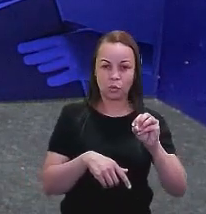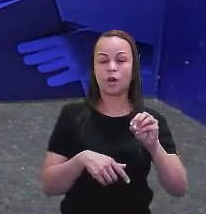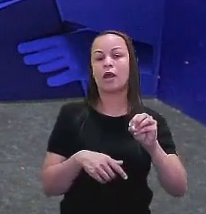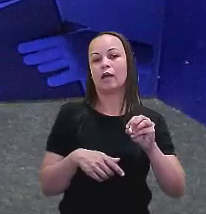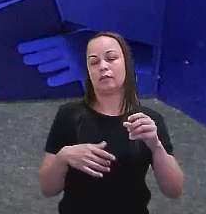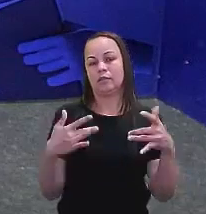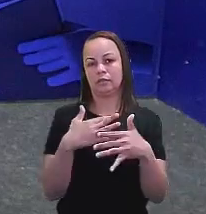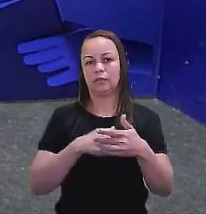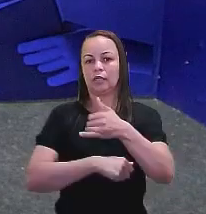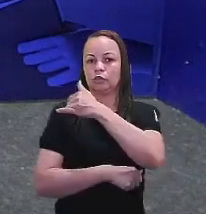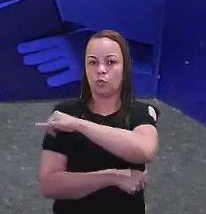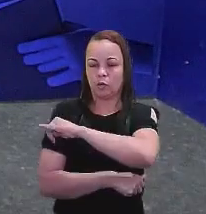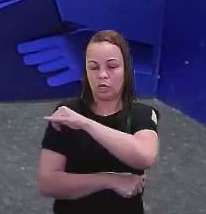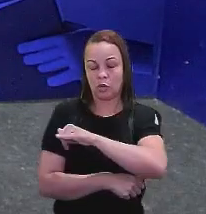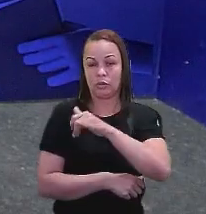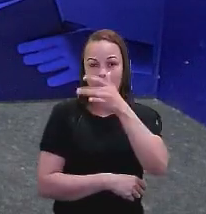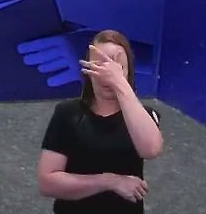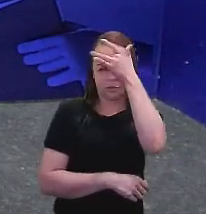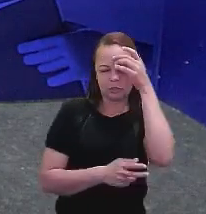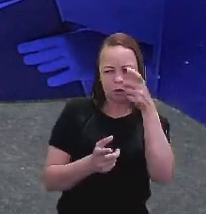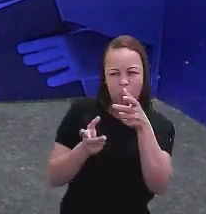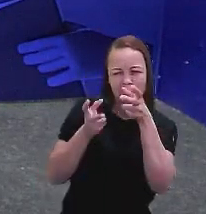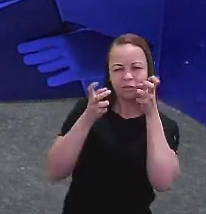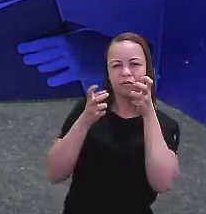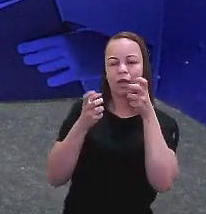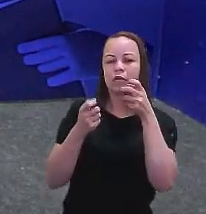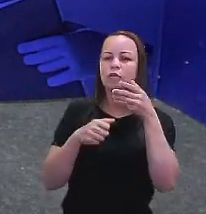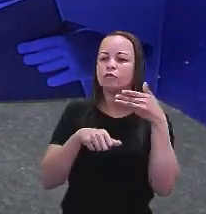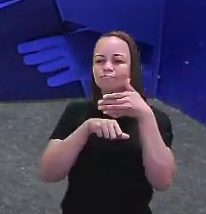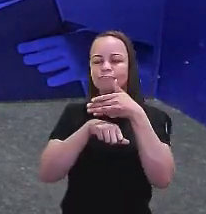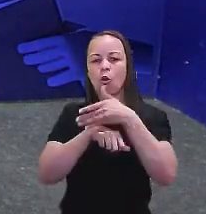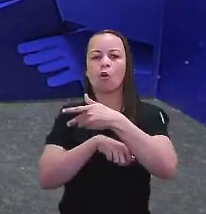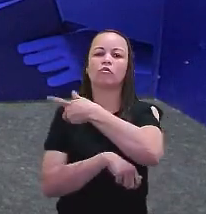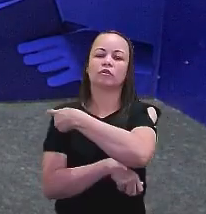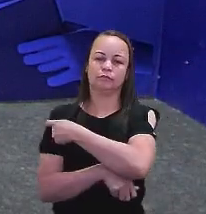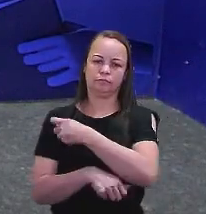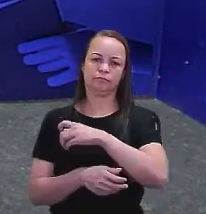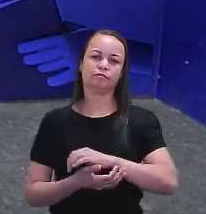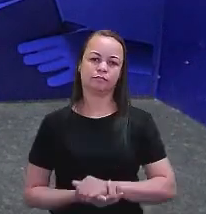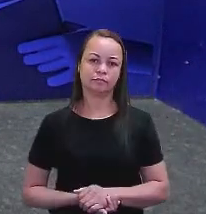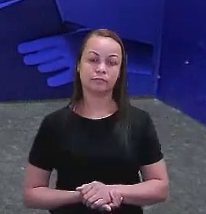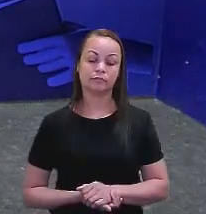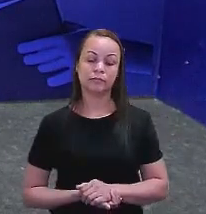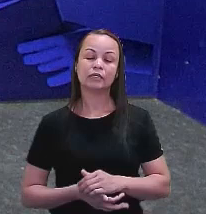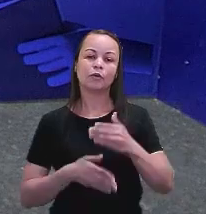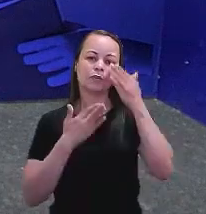da varíola, todo mundo correu para ser vacinado. Então,